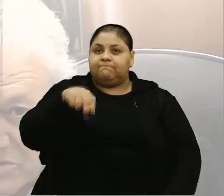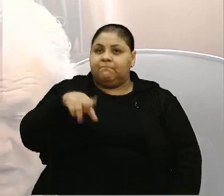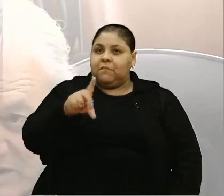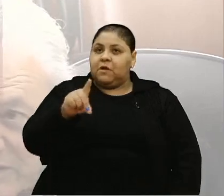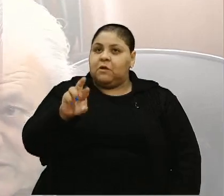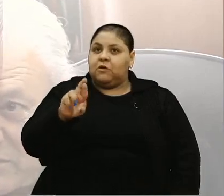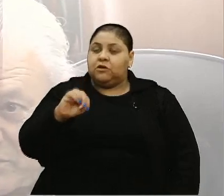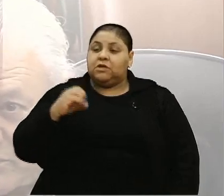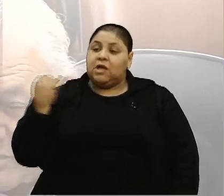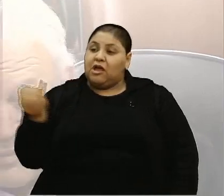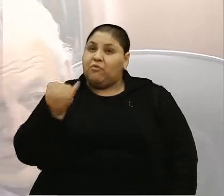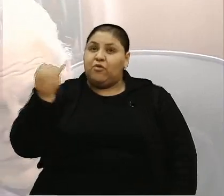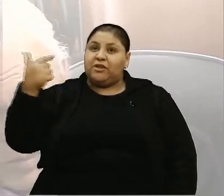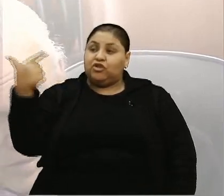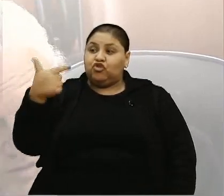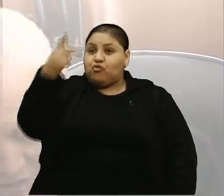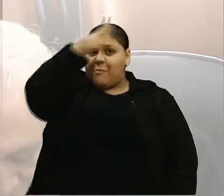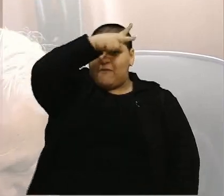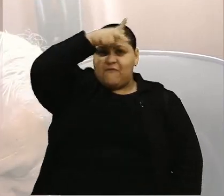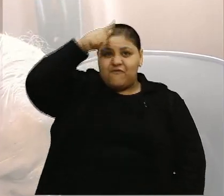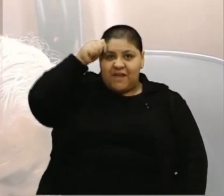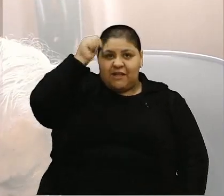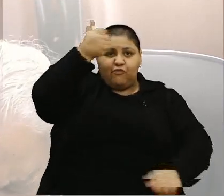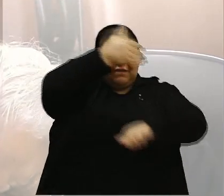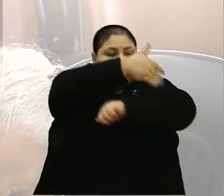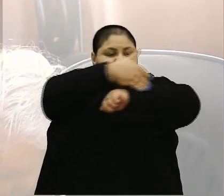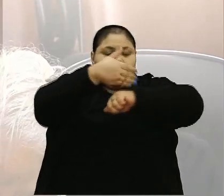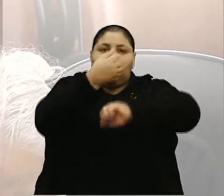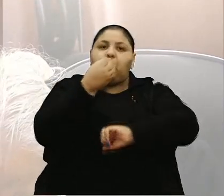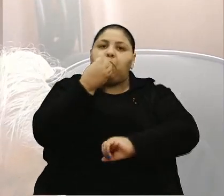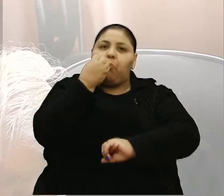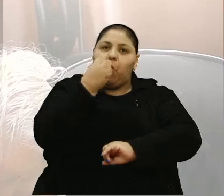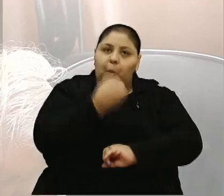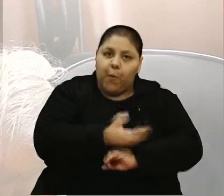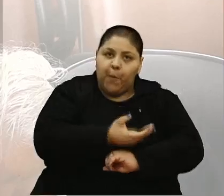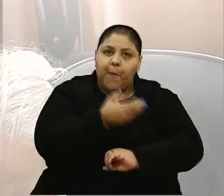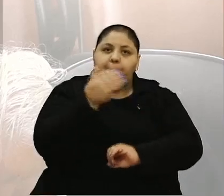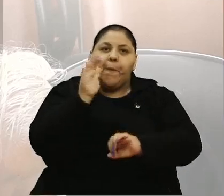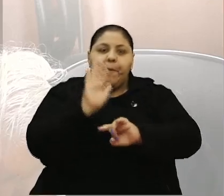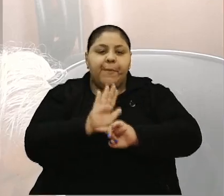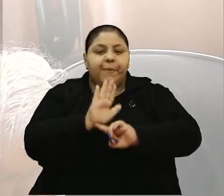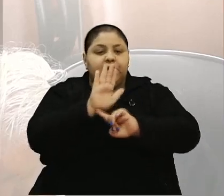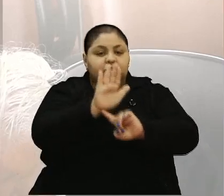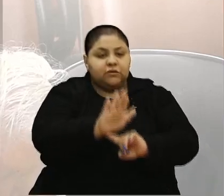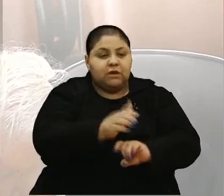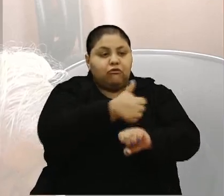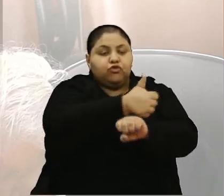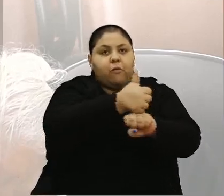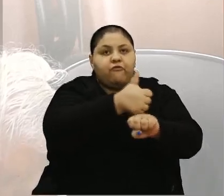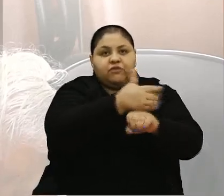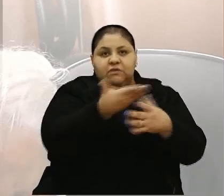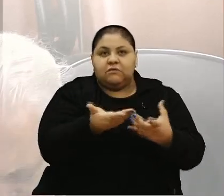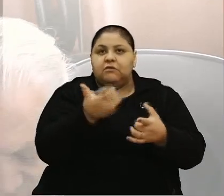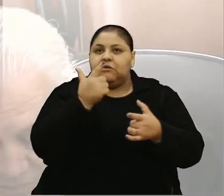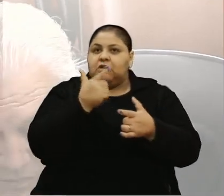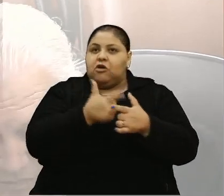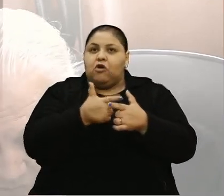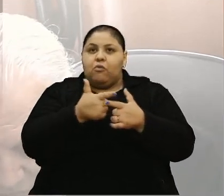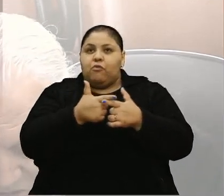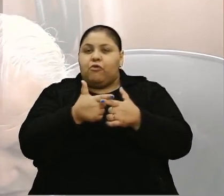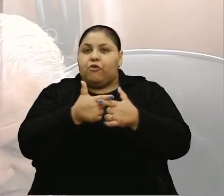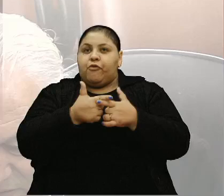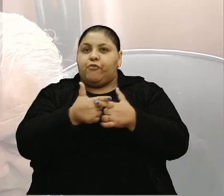nossos subprefeitos, para ter estrada boa, para ajudar os nossos produtores, porque sem os subprefeitos